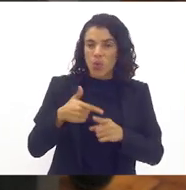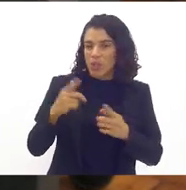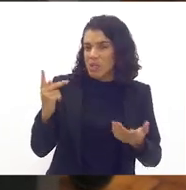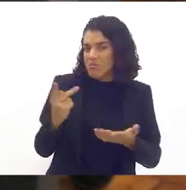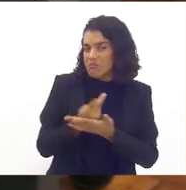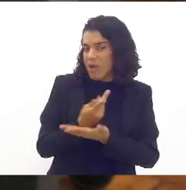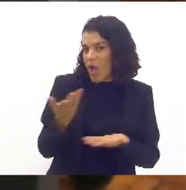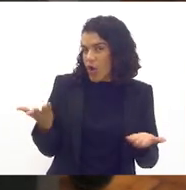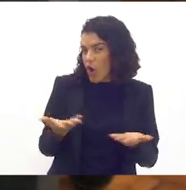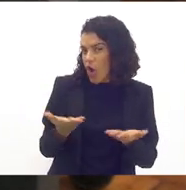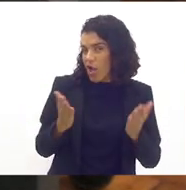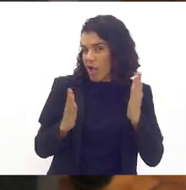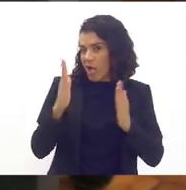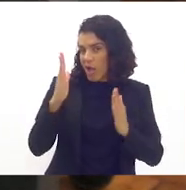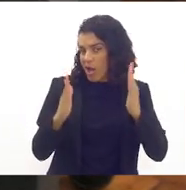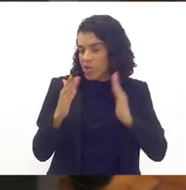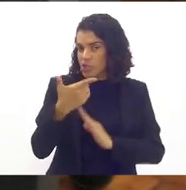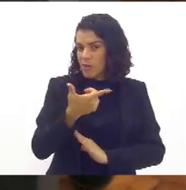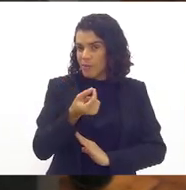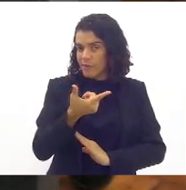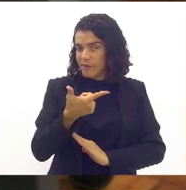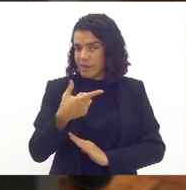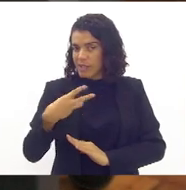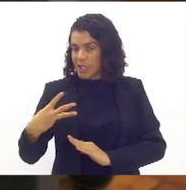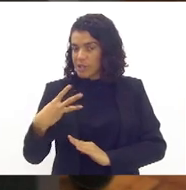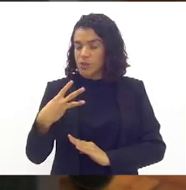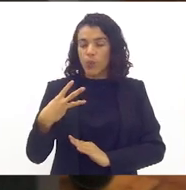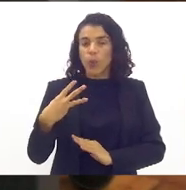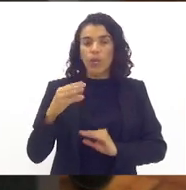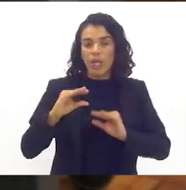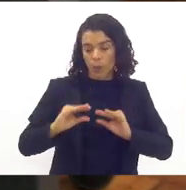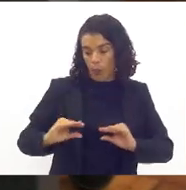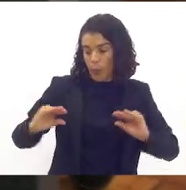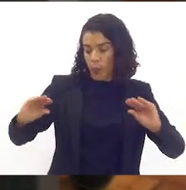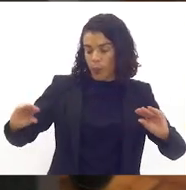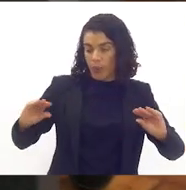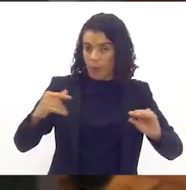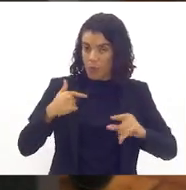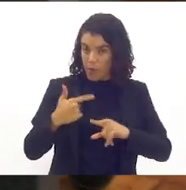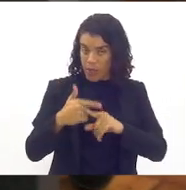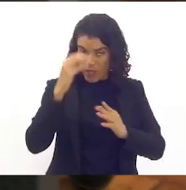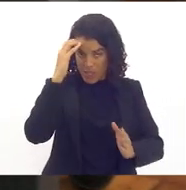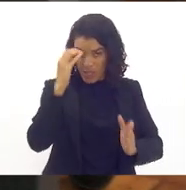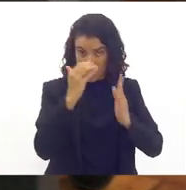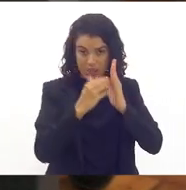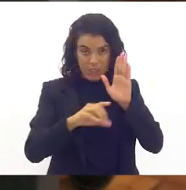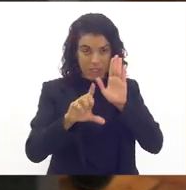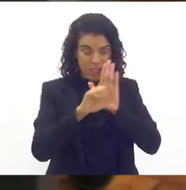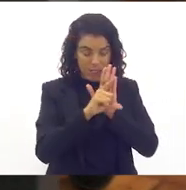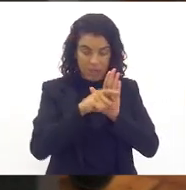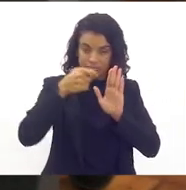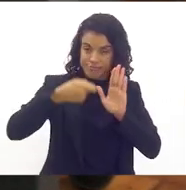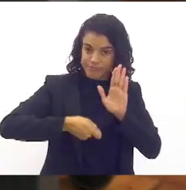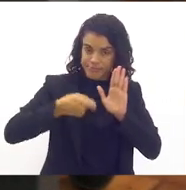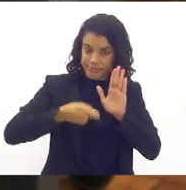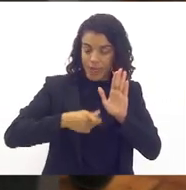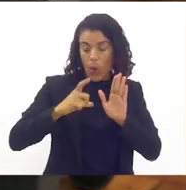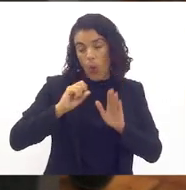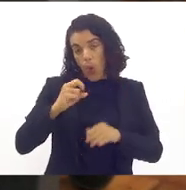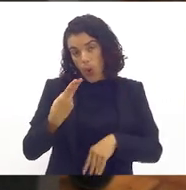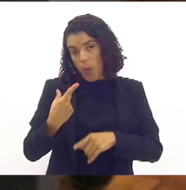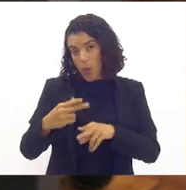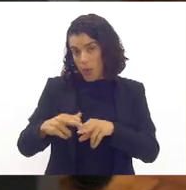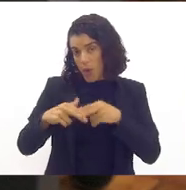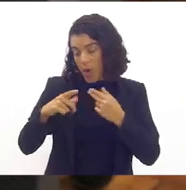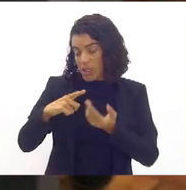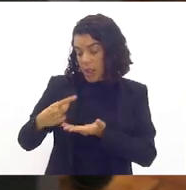de 23? O que, que se transfere? Porque é de lei ou porque tem acordos